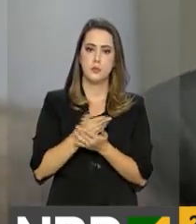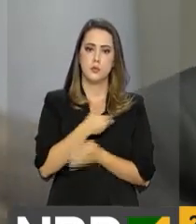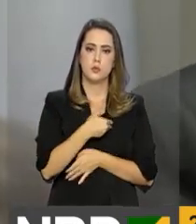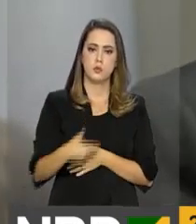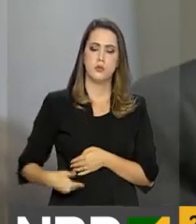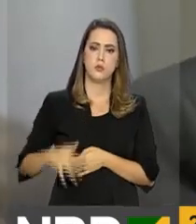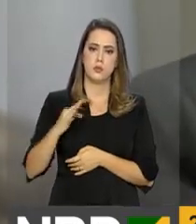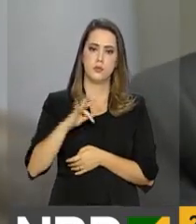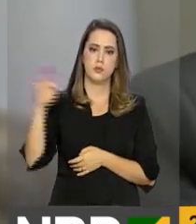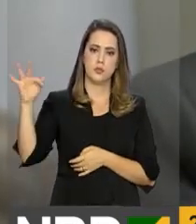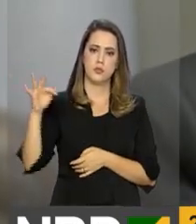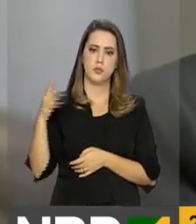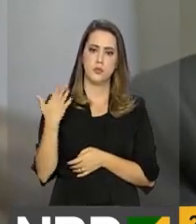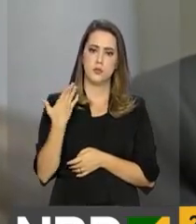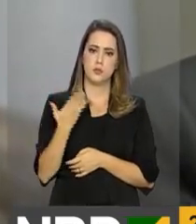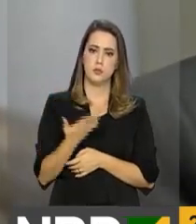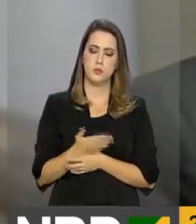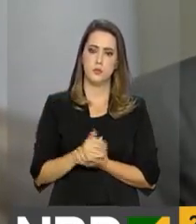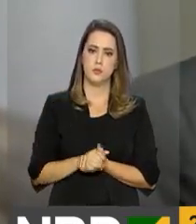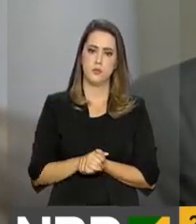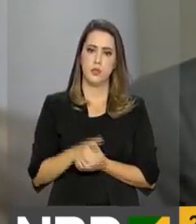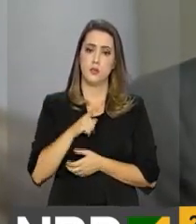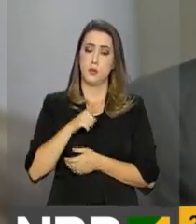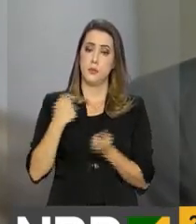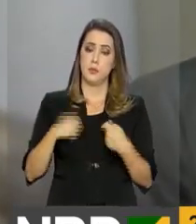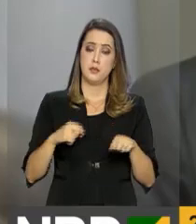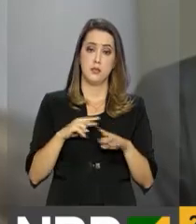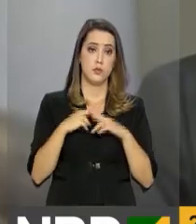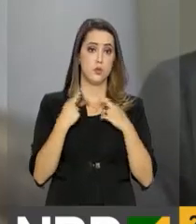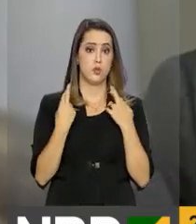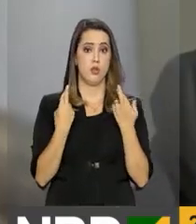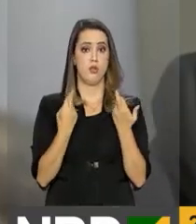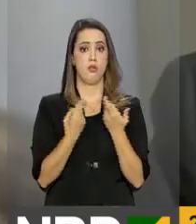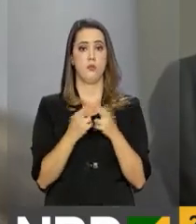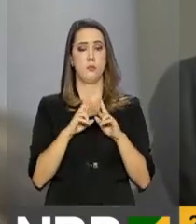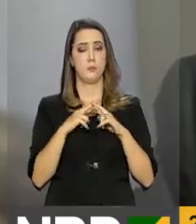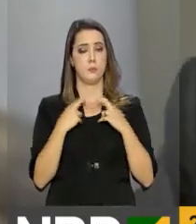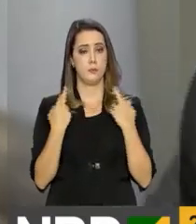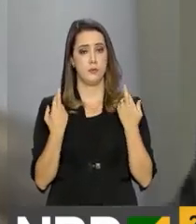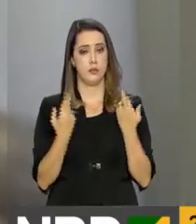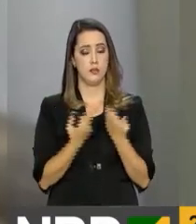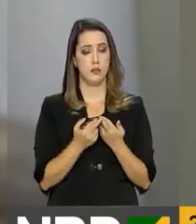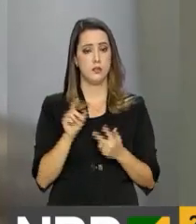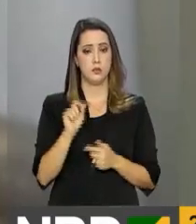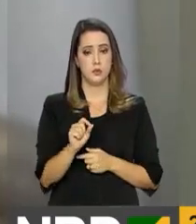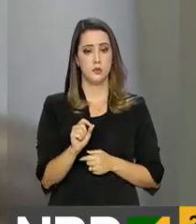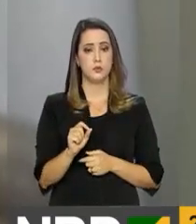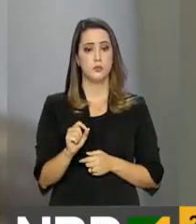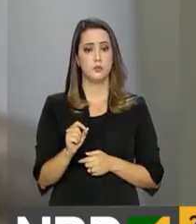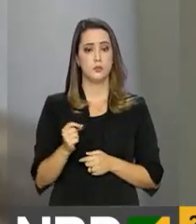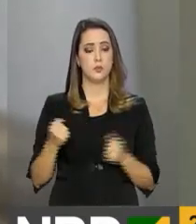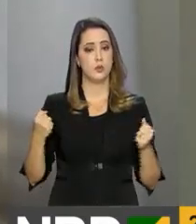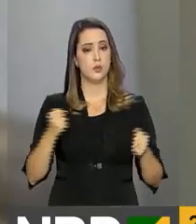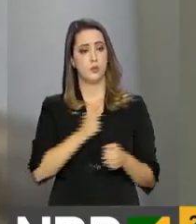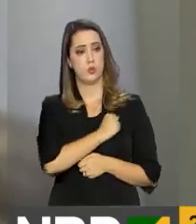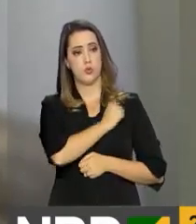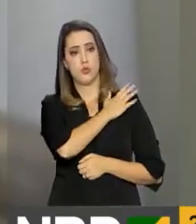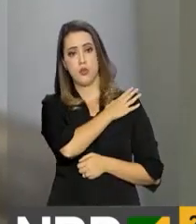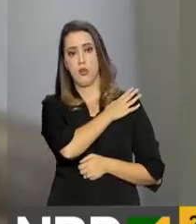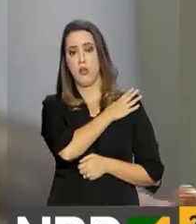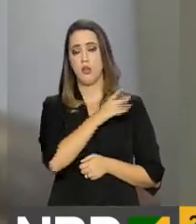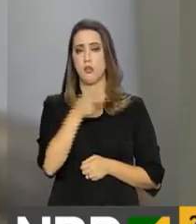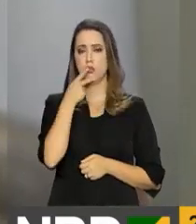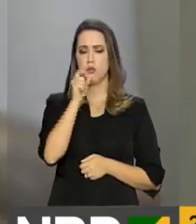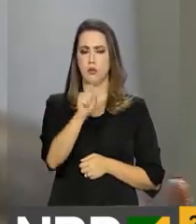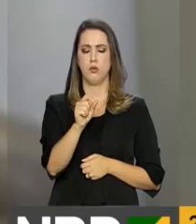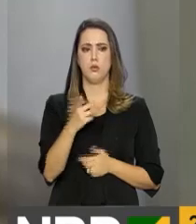Ives, Abrão, eu tive que fazer reuniões, o Gabinete de Segurança Institucional do general Itigói, me reuni com ele, e ele,